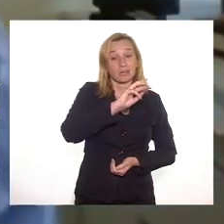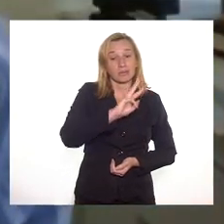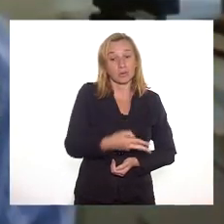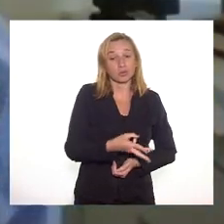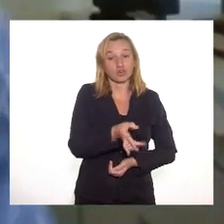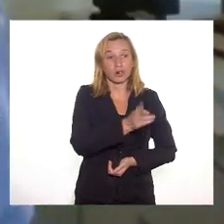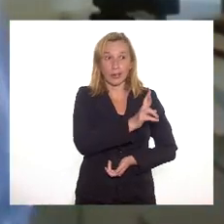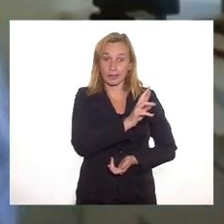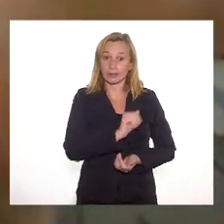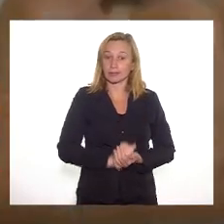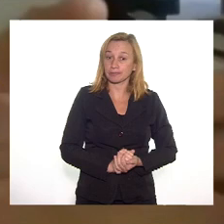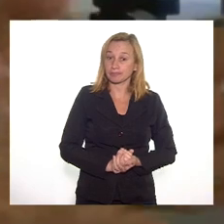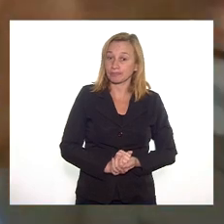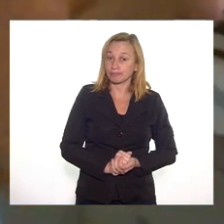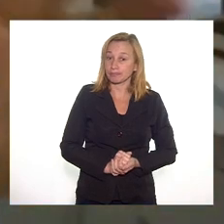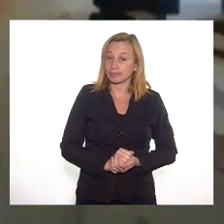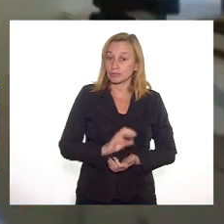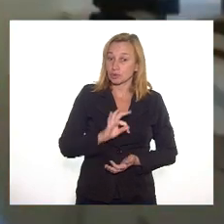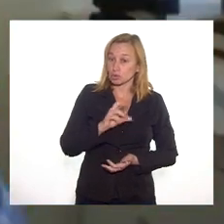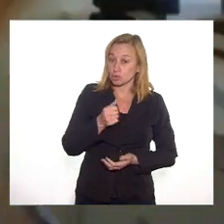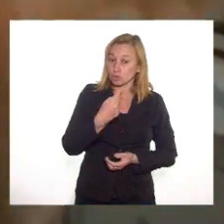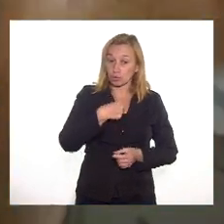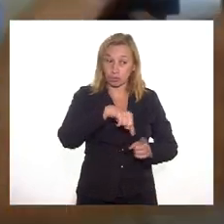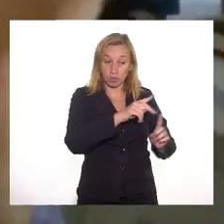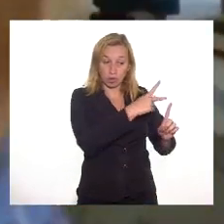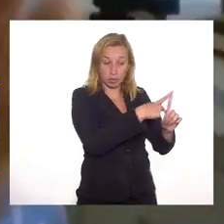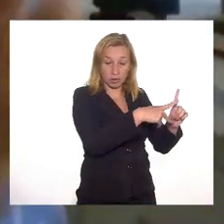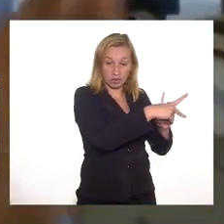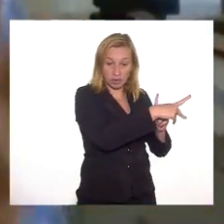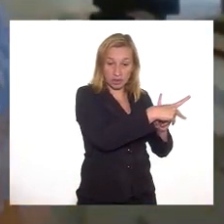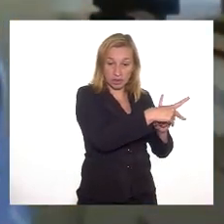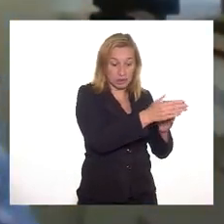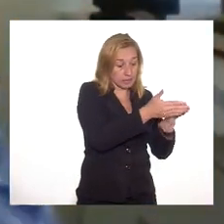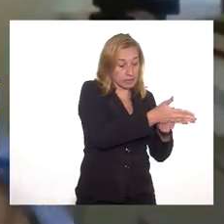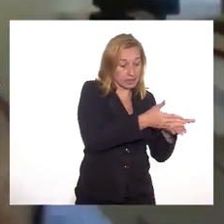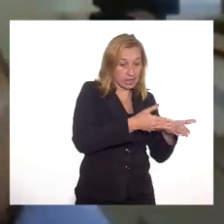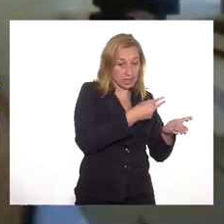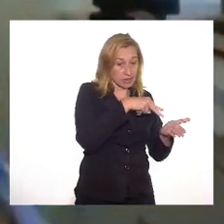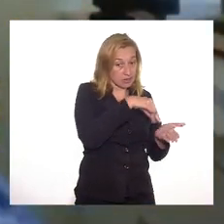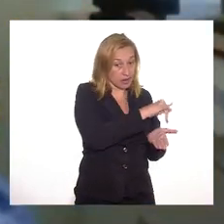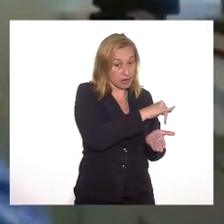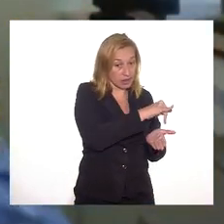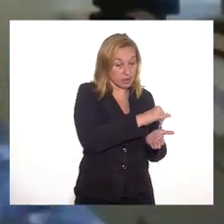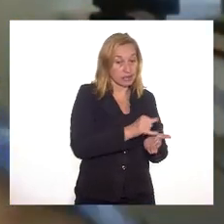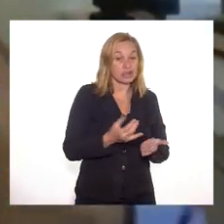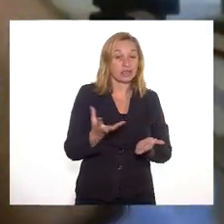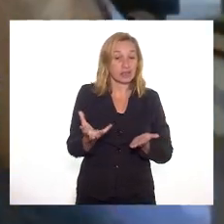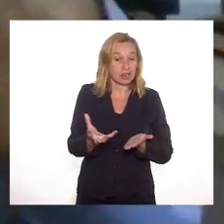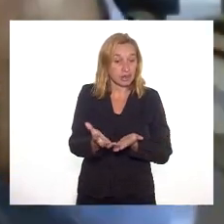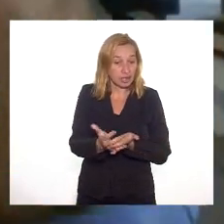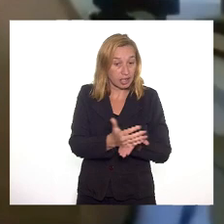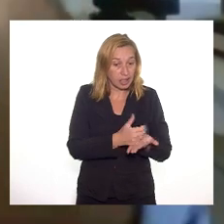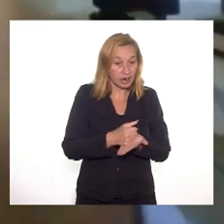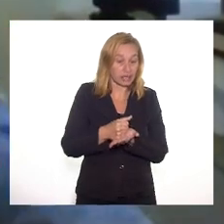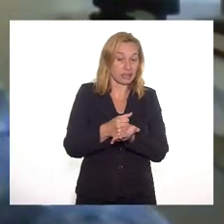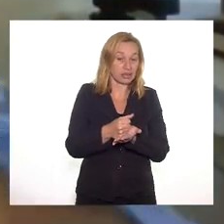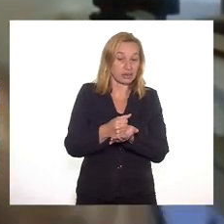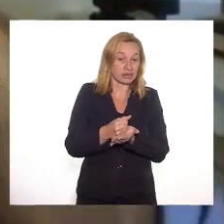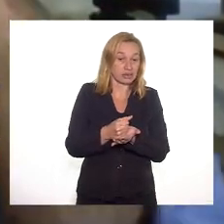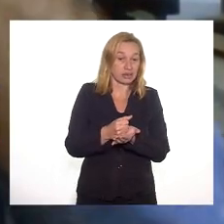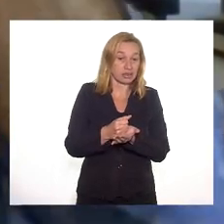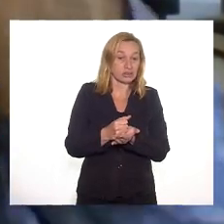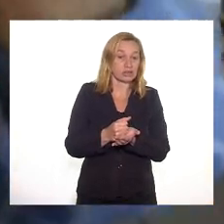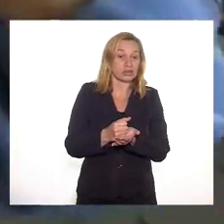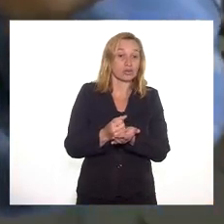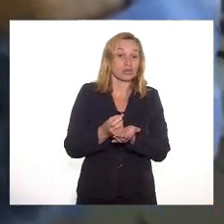reais. Nem todos vão para o Rio Previdência, uma parte vai. E que a arrecadação, função da subida do